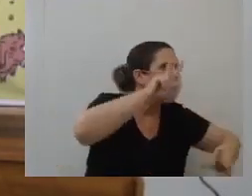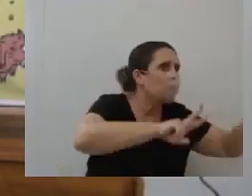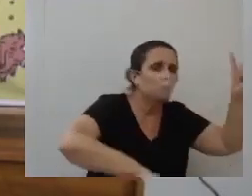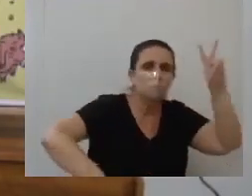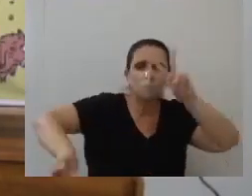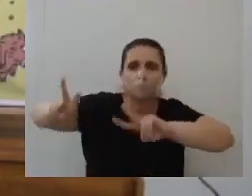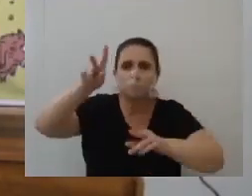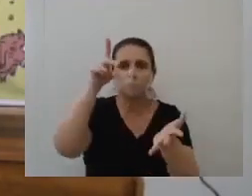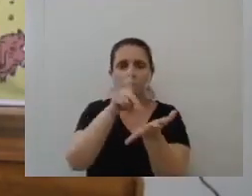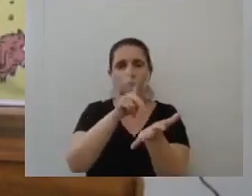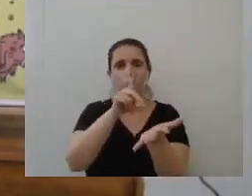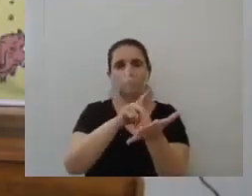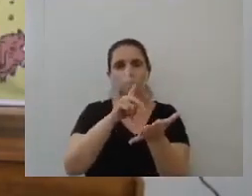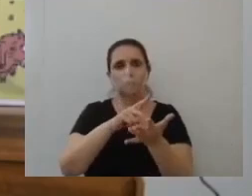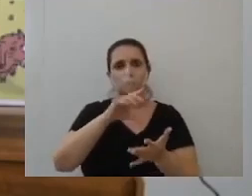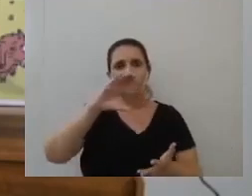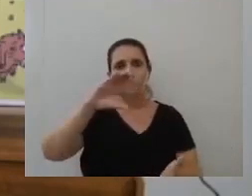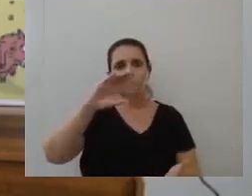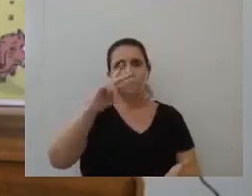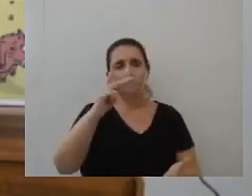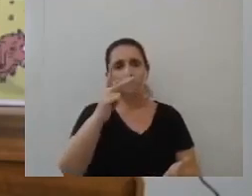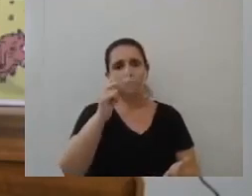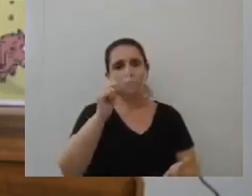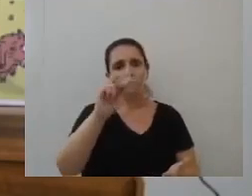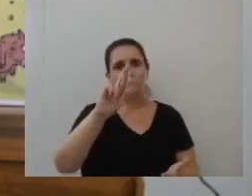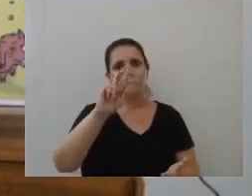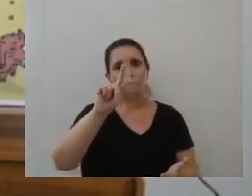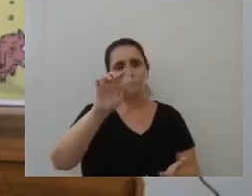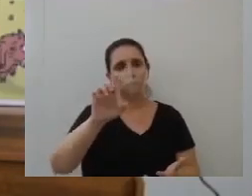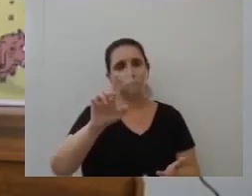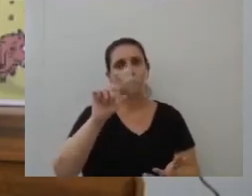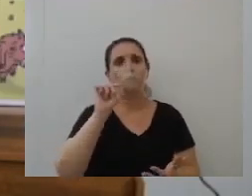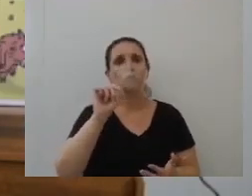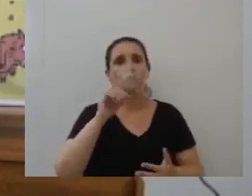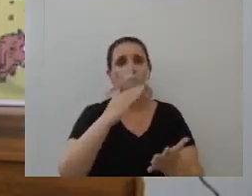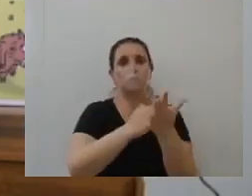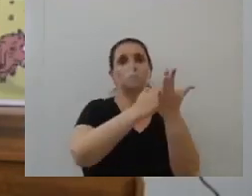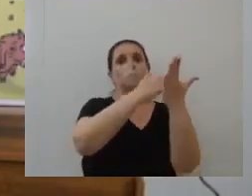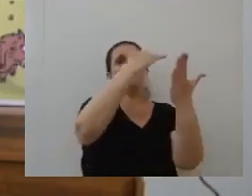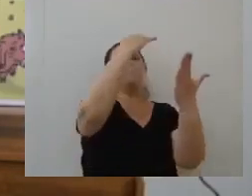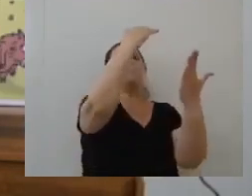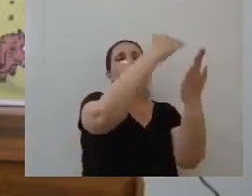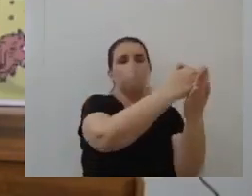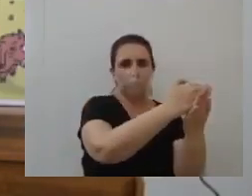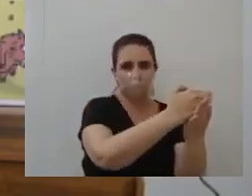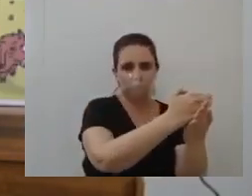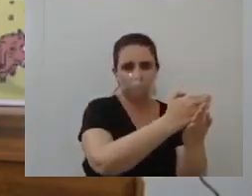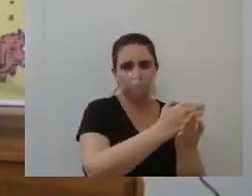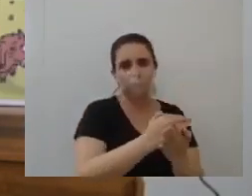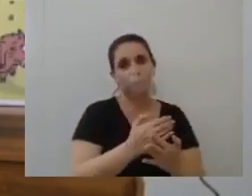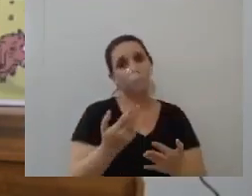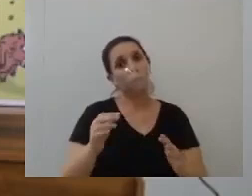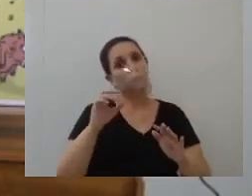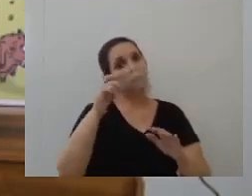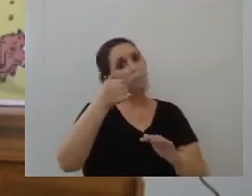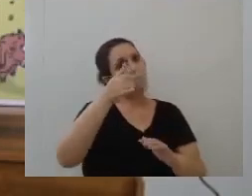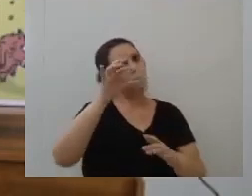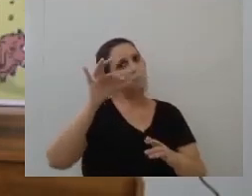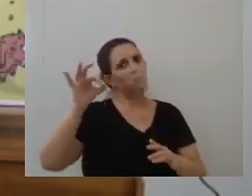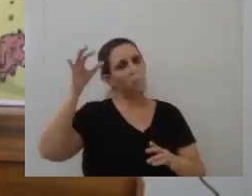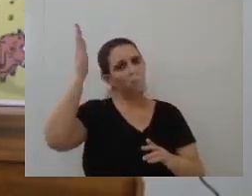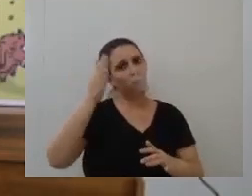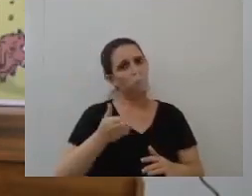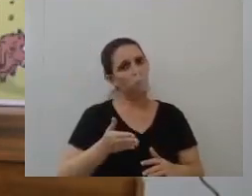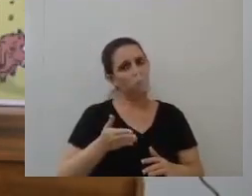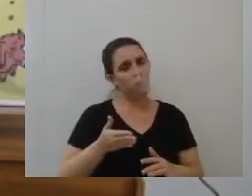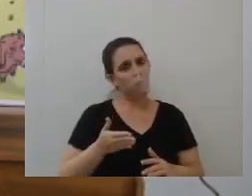a charge é caracterizada por uma coisa que é o exagero. Então, a gente não vai dar 100%, a